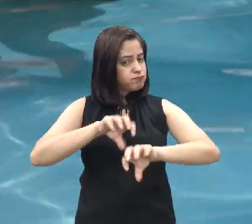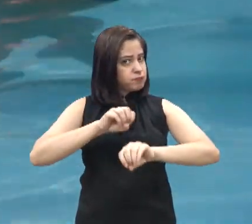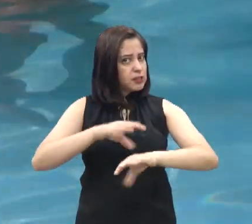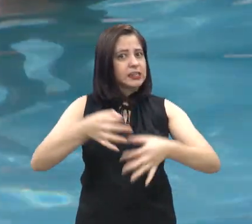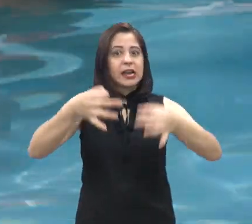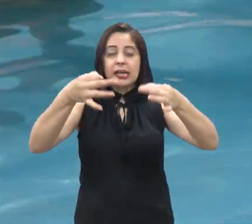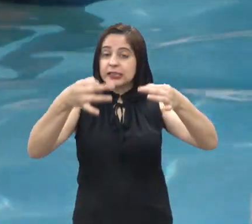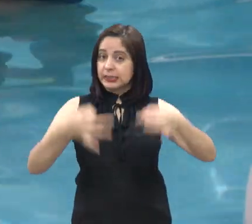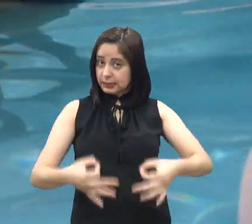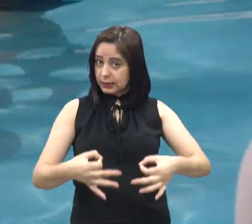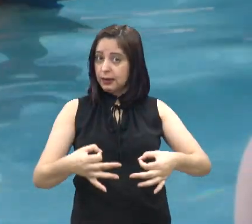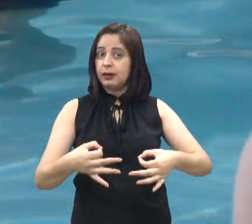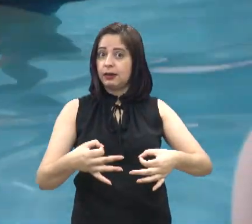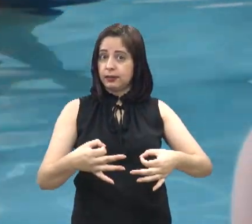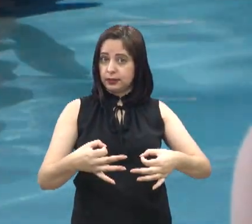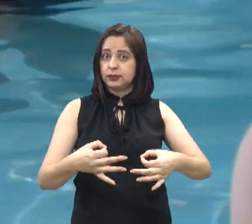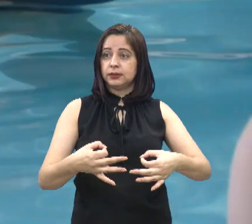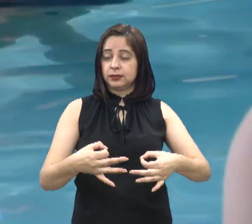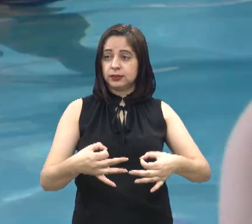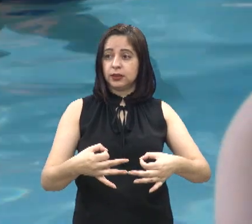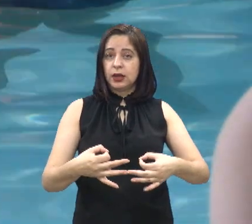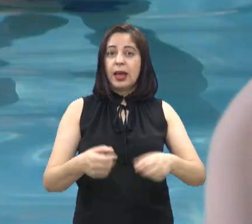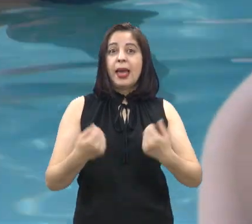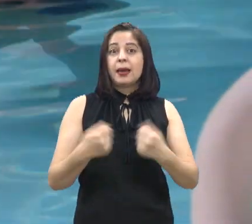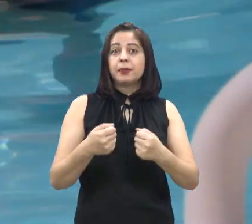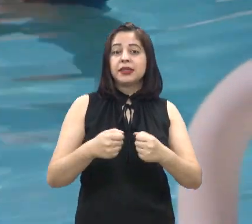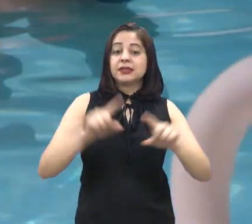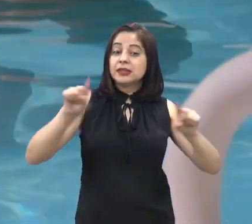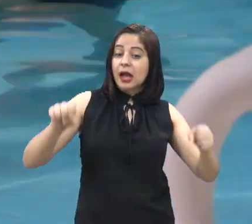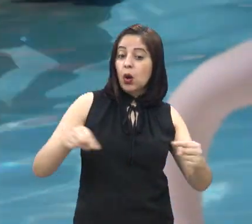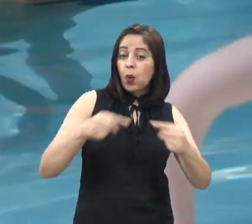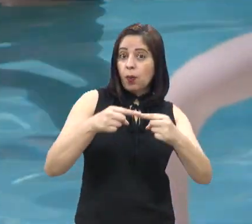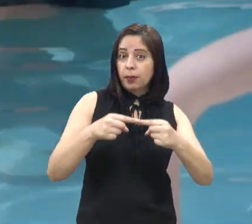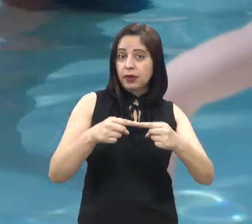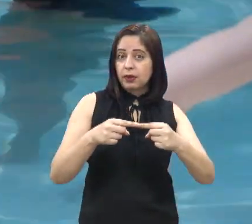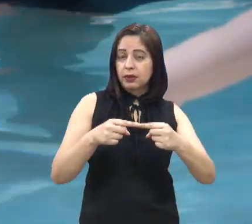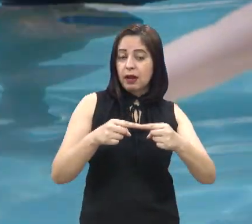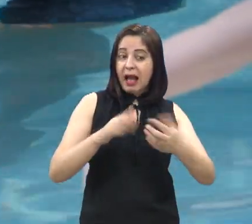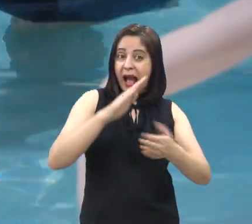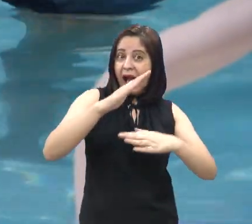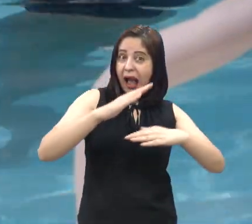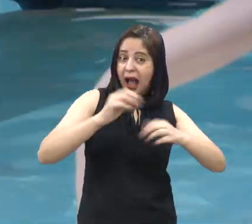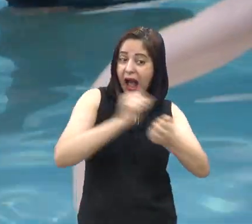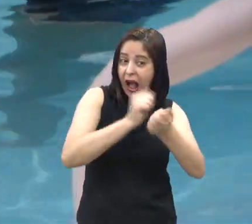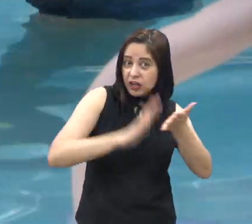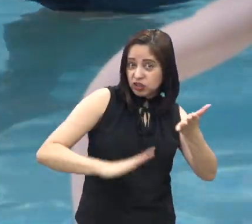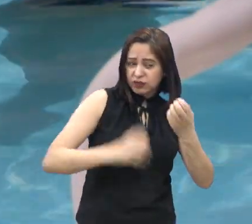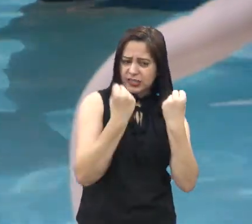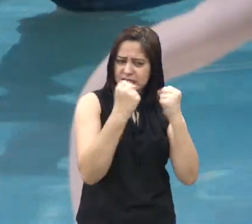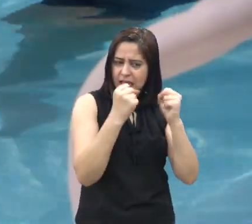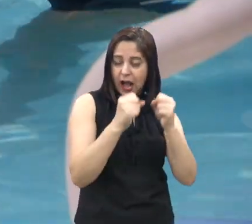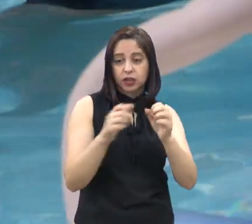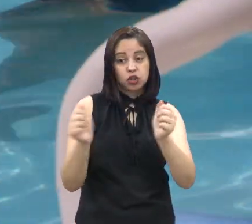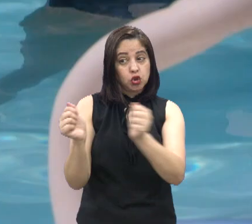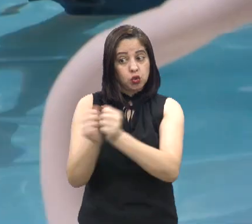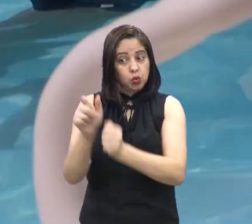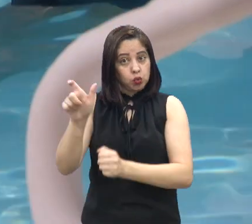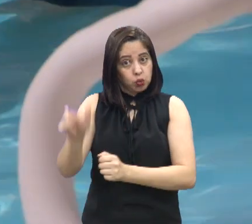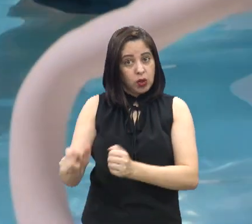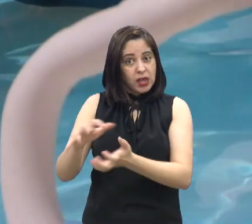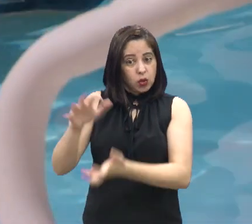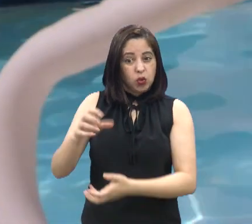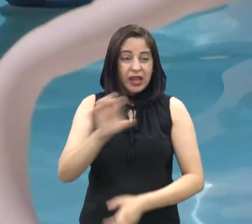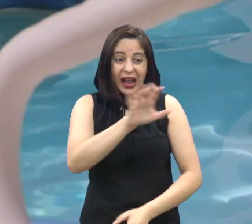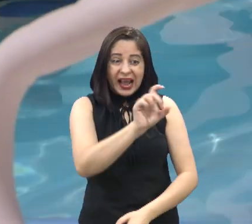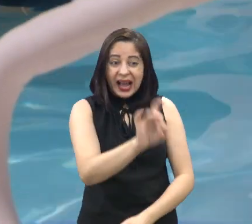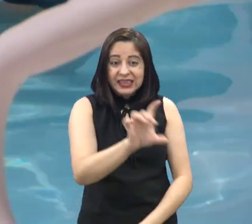modalidade, mas é que ele tem que fazer a junção do processo do envelhecimento, né, para trabalhar naquela modalidade. Então, cada idoso, ele vem